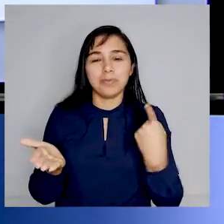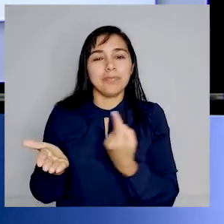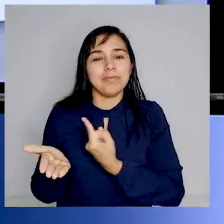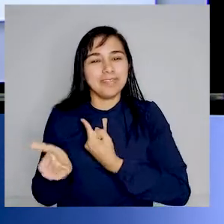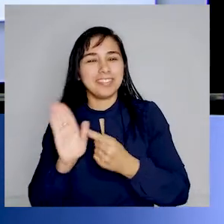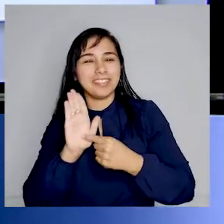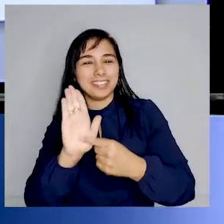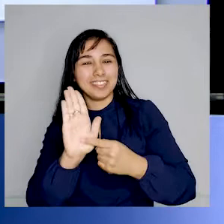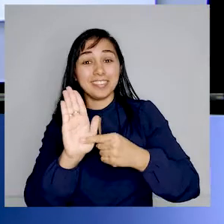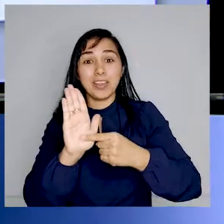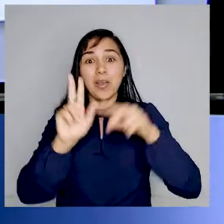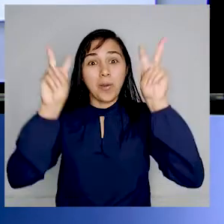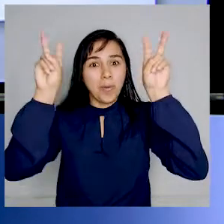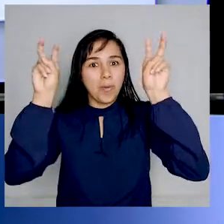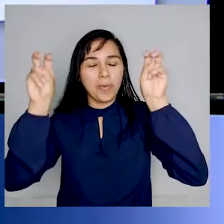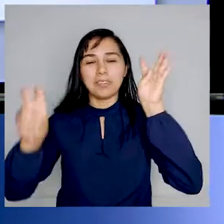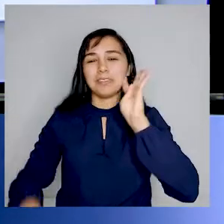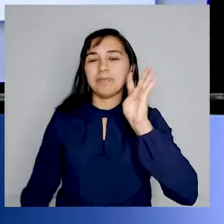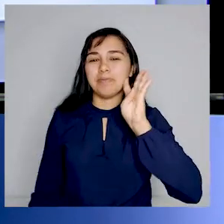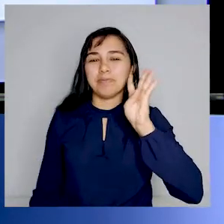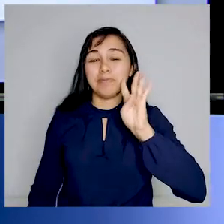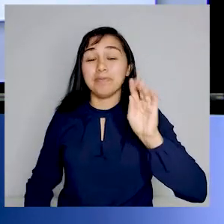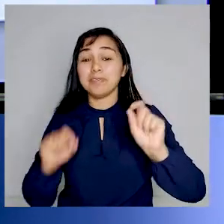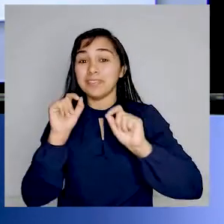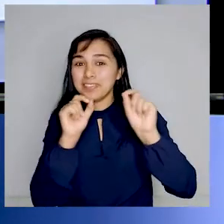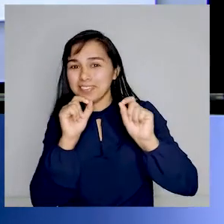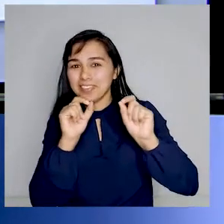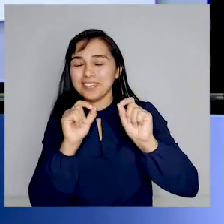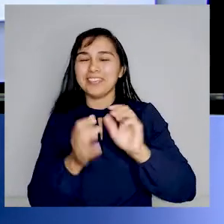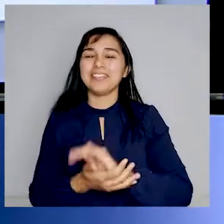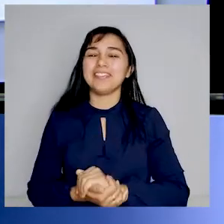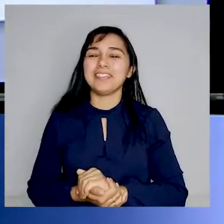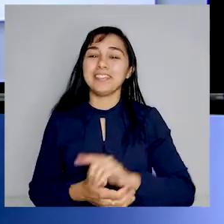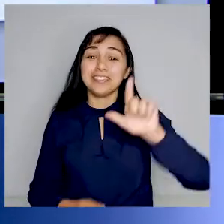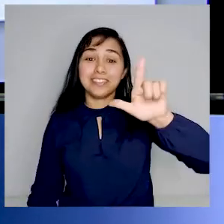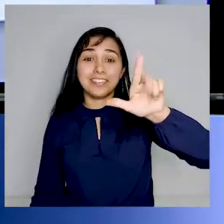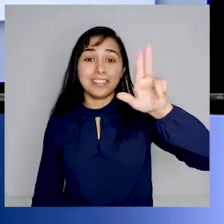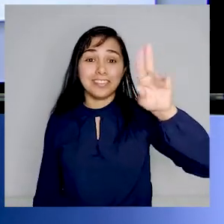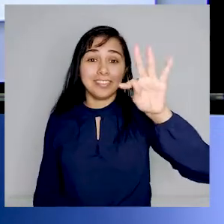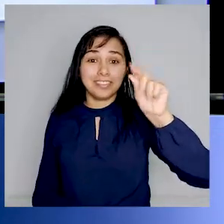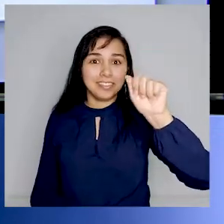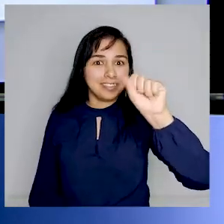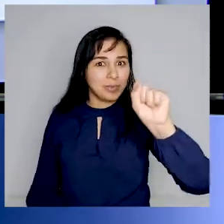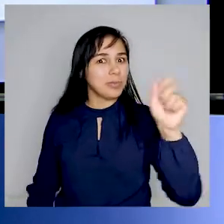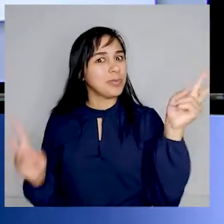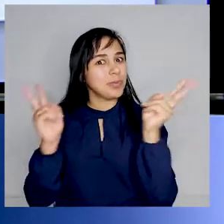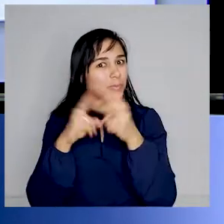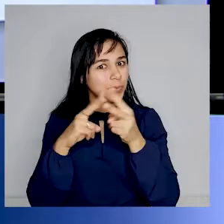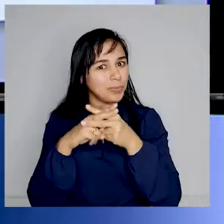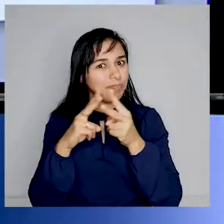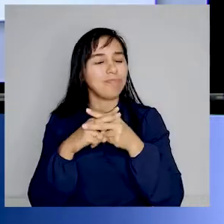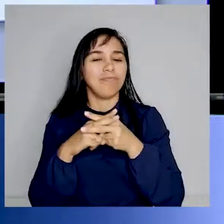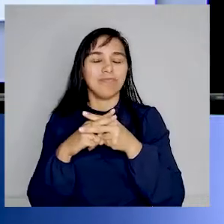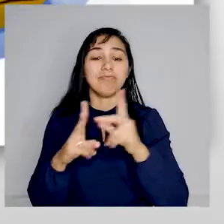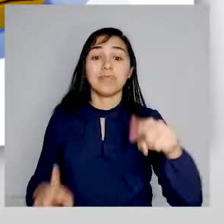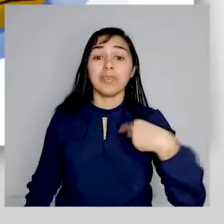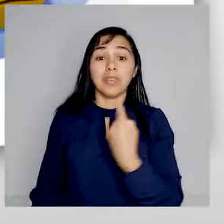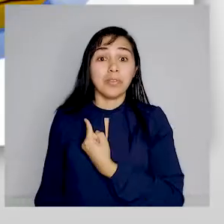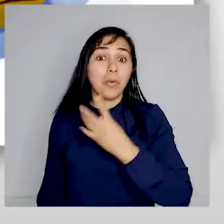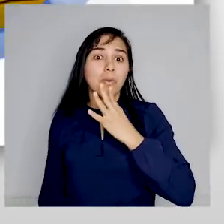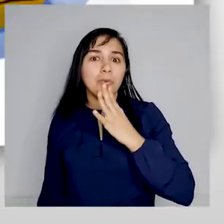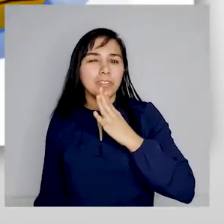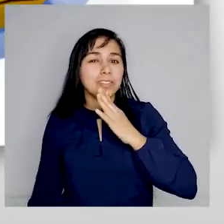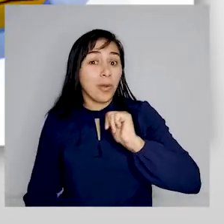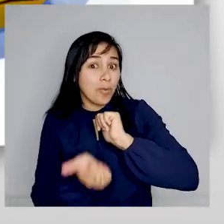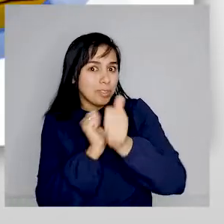hoje nós trouxemos um tema muito legal, referente às lutas, tá? A gente vai